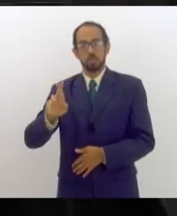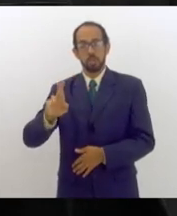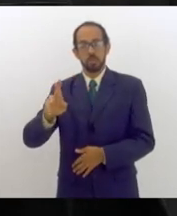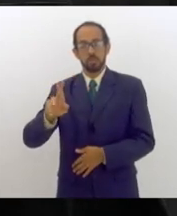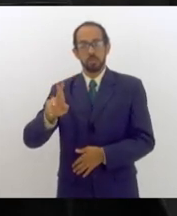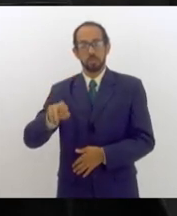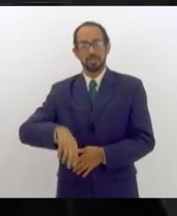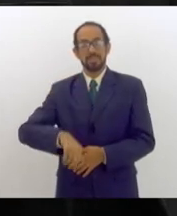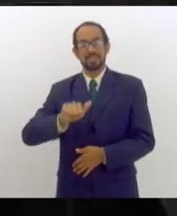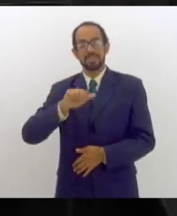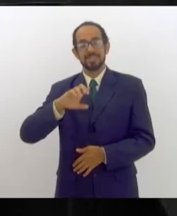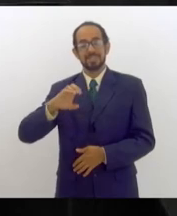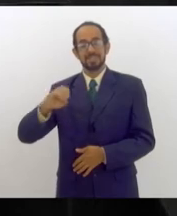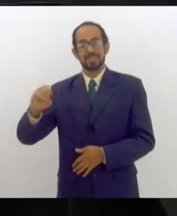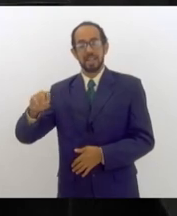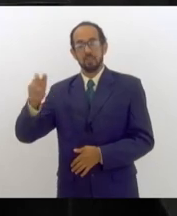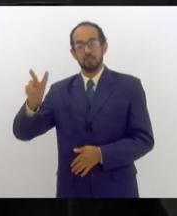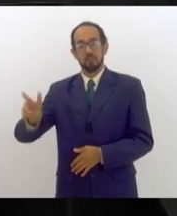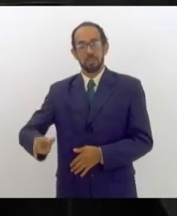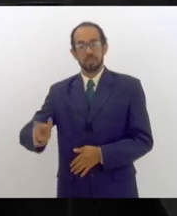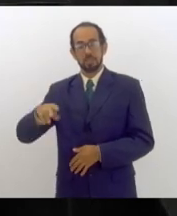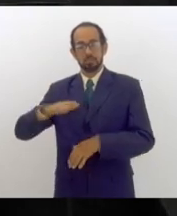cem vezes